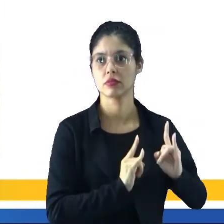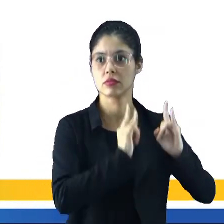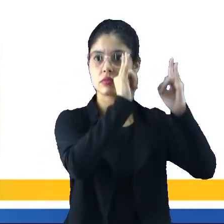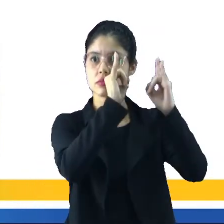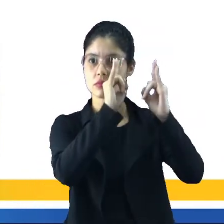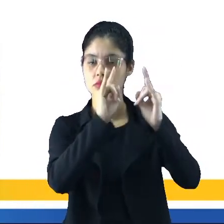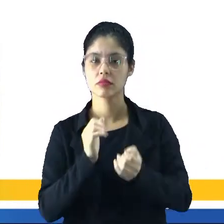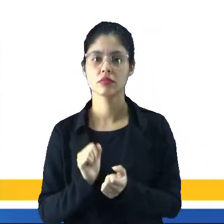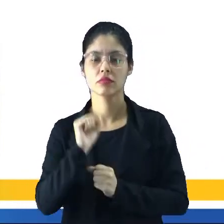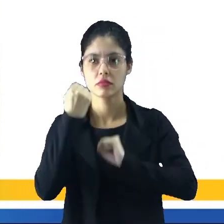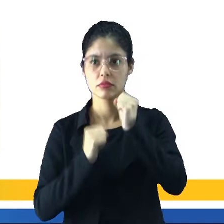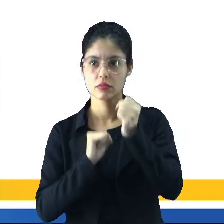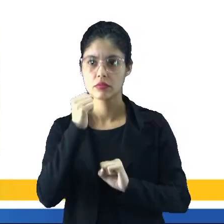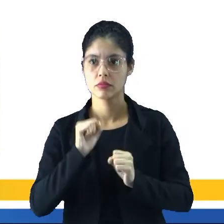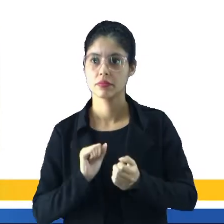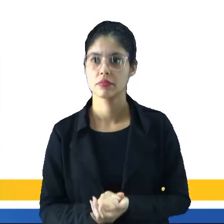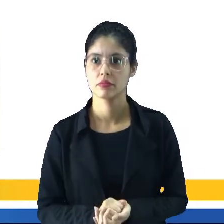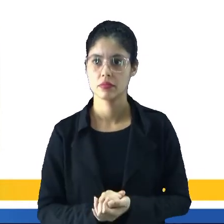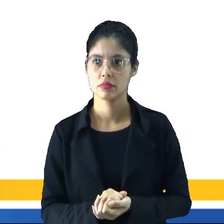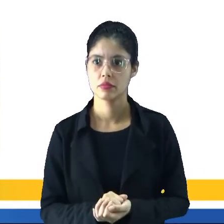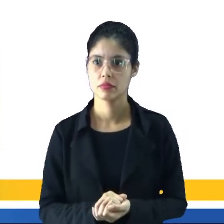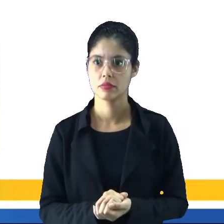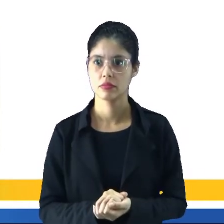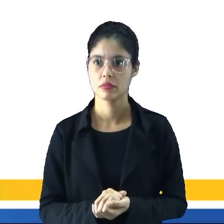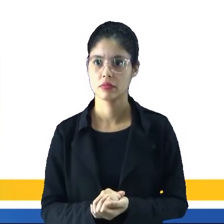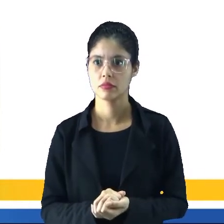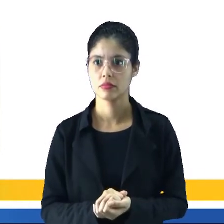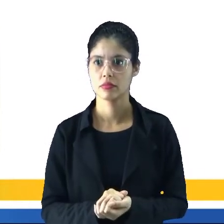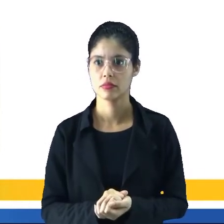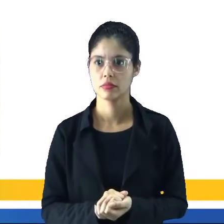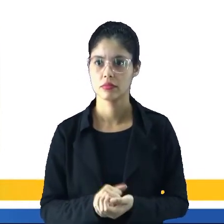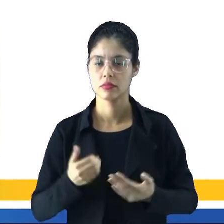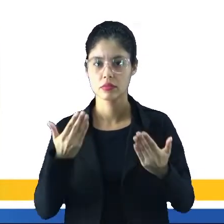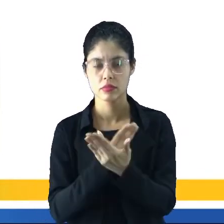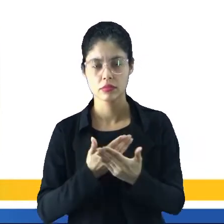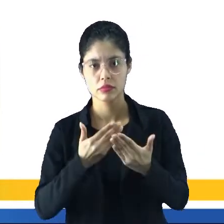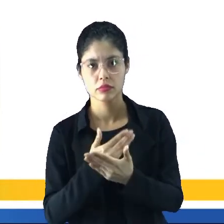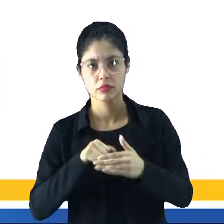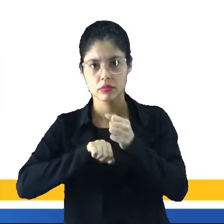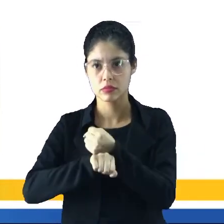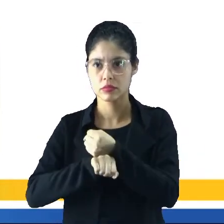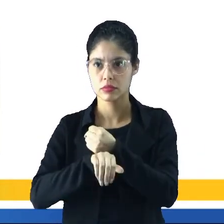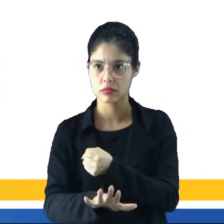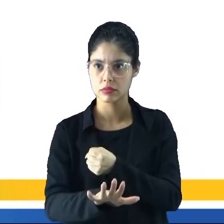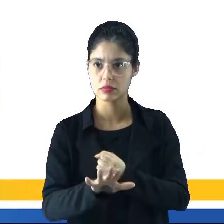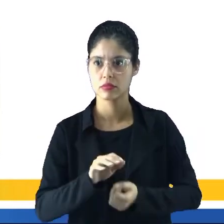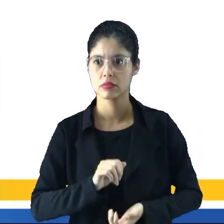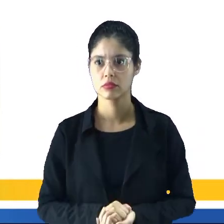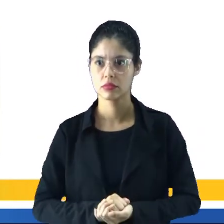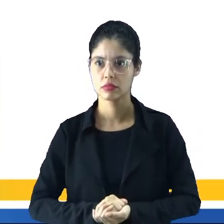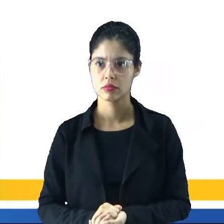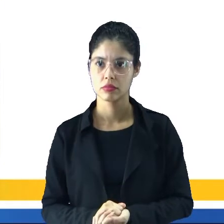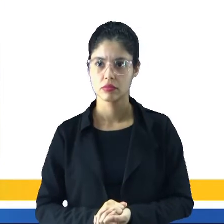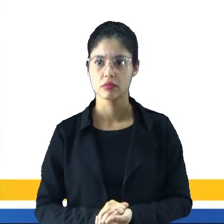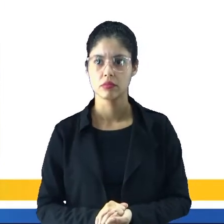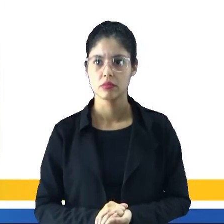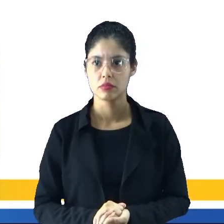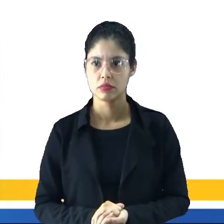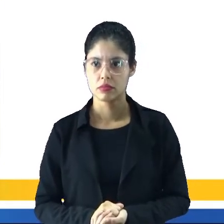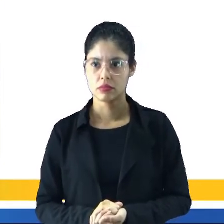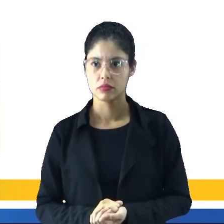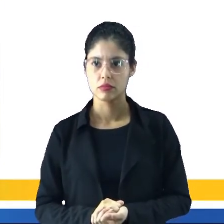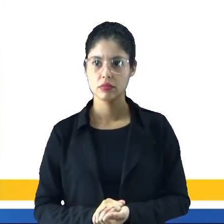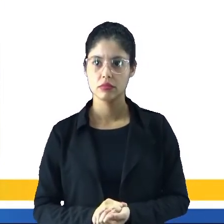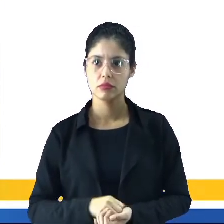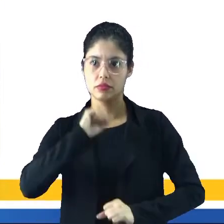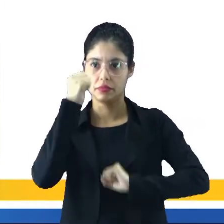building, o prédio da fábrica, water treatment plant, estação de tratamento de esgotos,